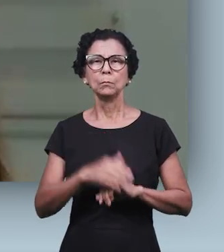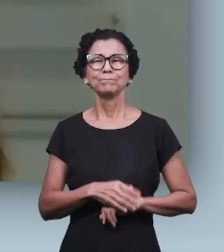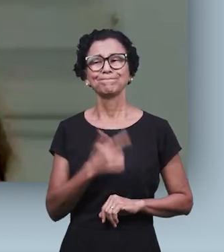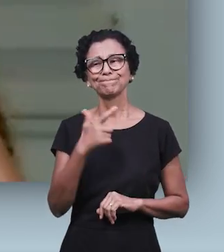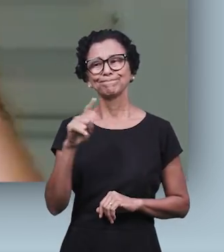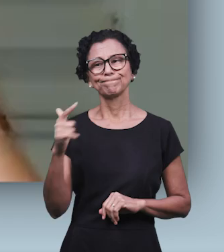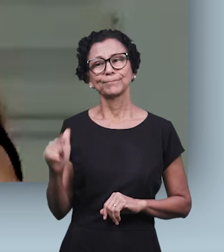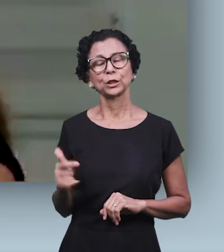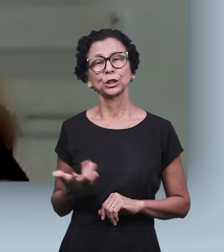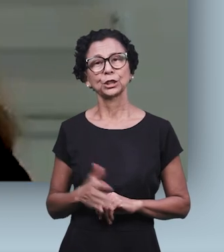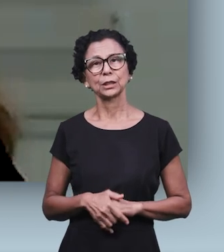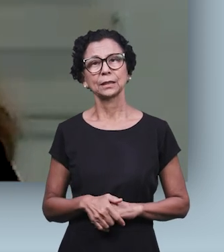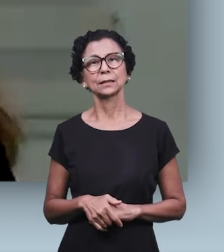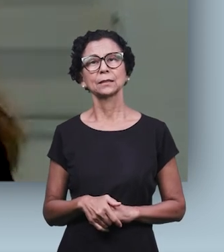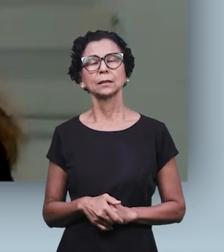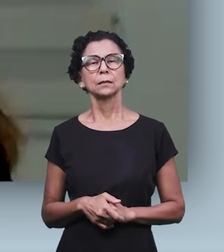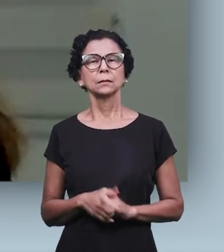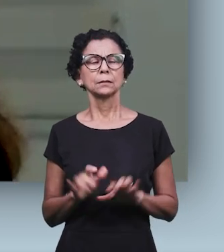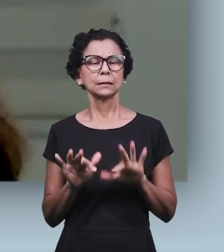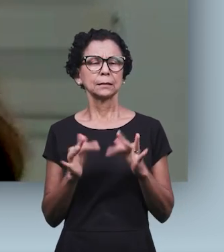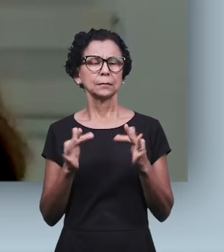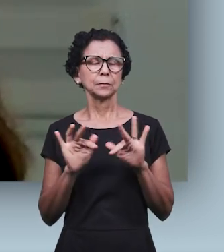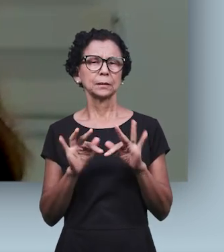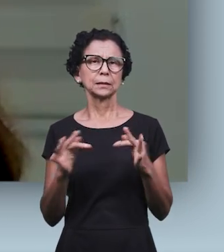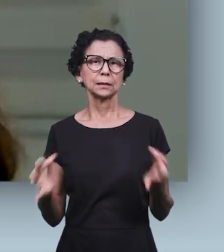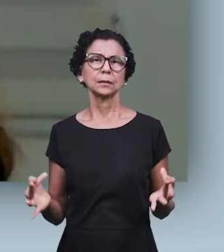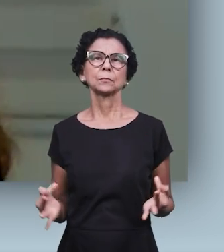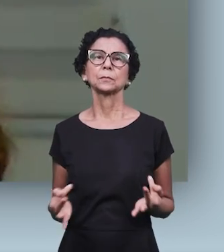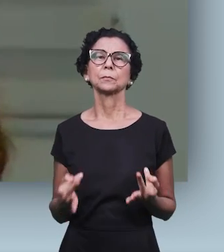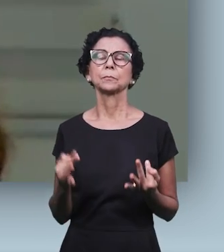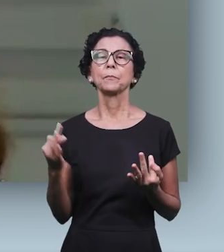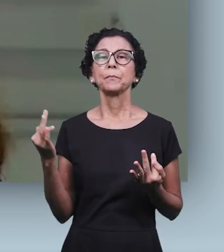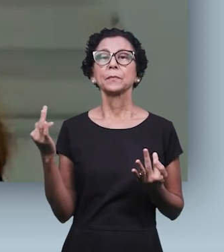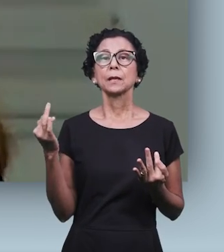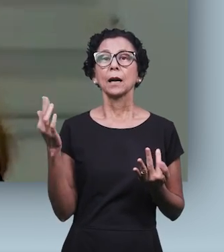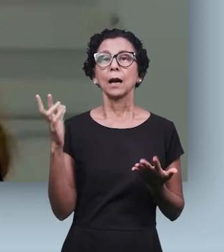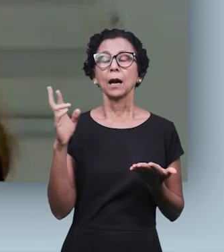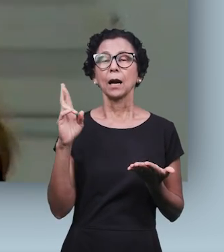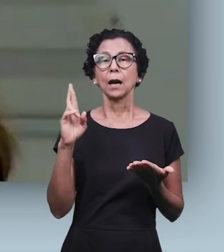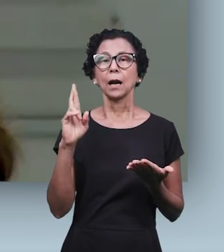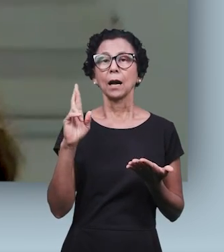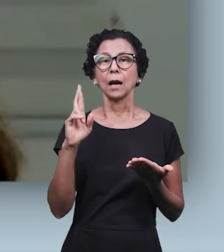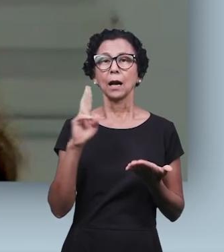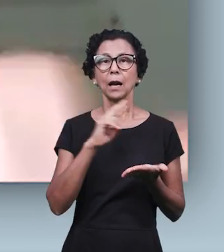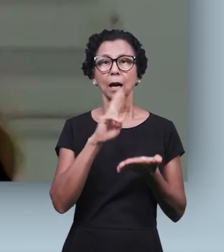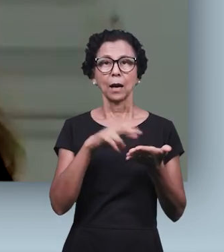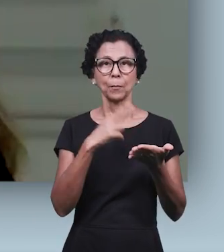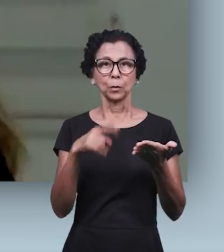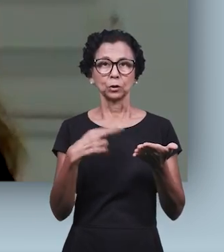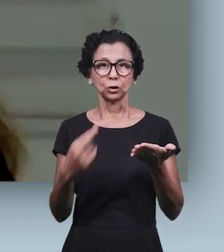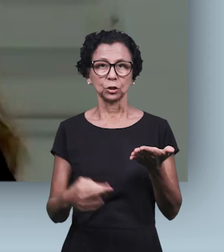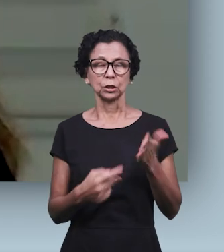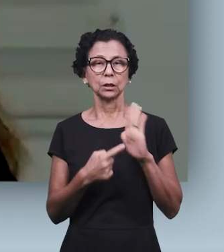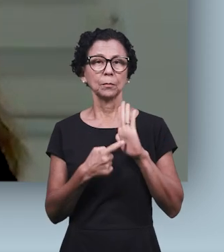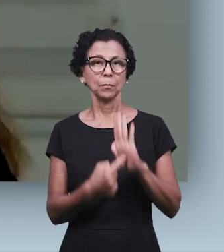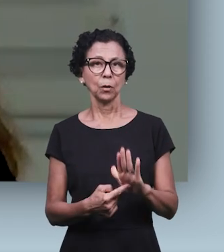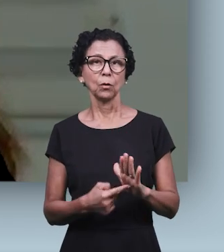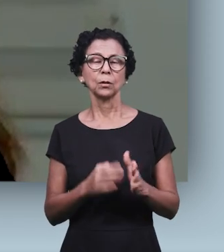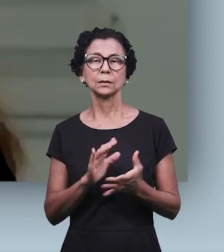segurasse, né? Mas eu não tinha. Então, a intenção é essa. Inclusive, temos uma apostila, 2 apostilas, 2 volumes. Também no